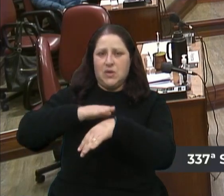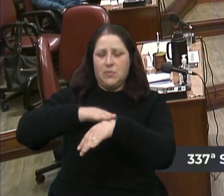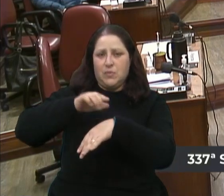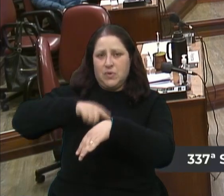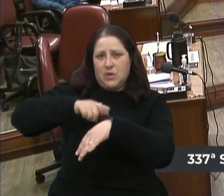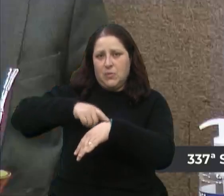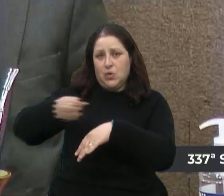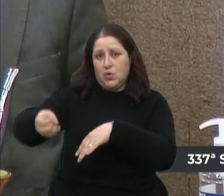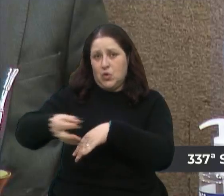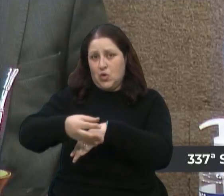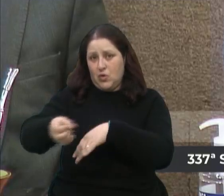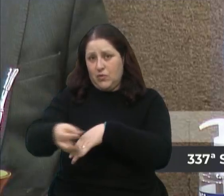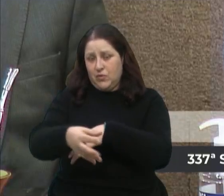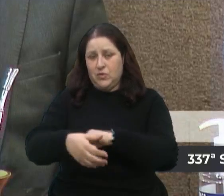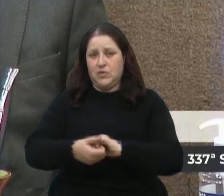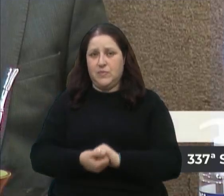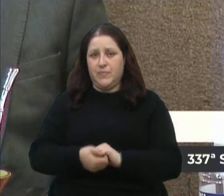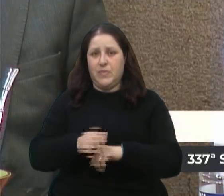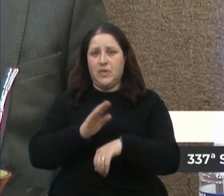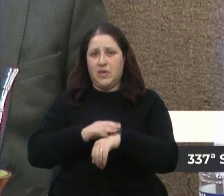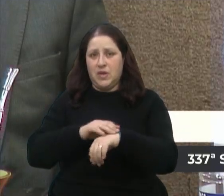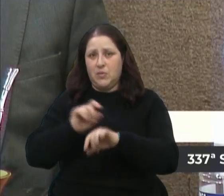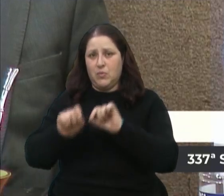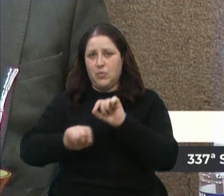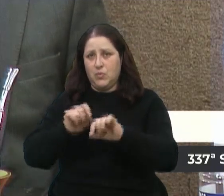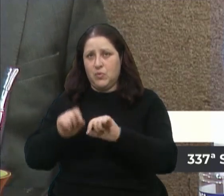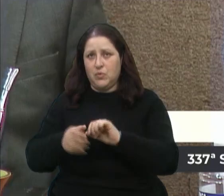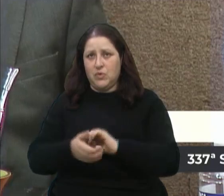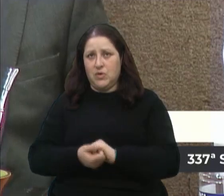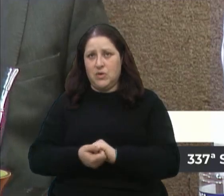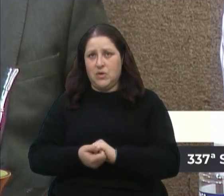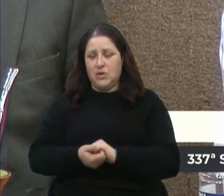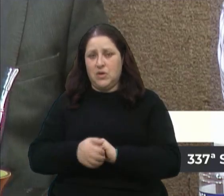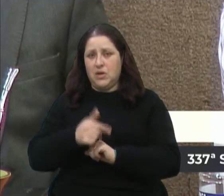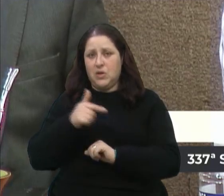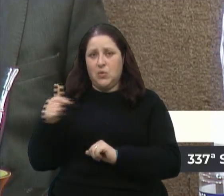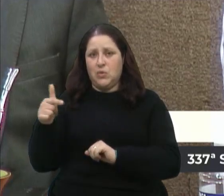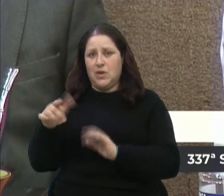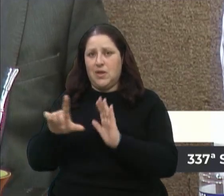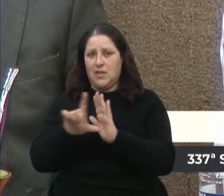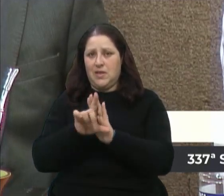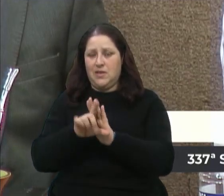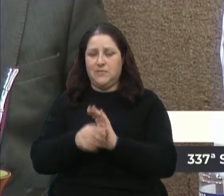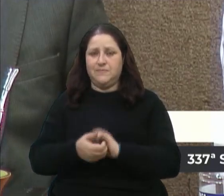novos. Tempos onde que não existe lei.